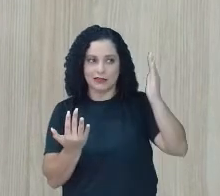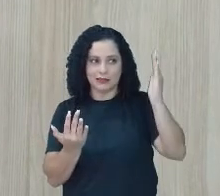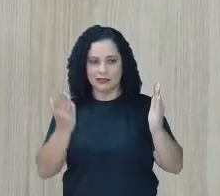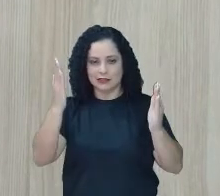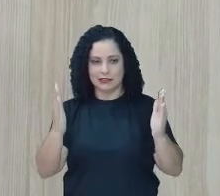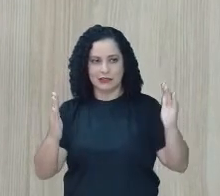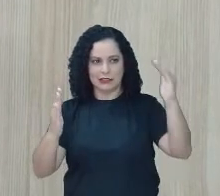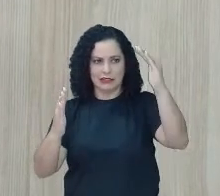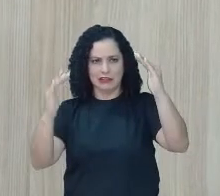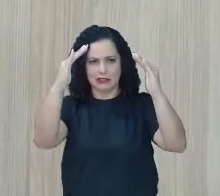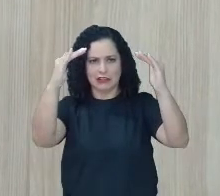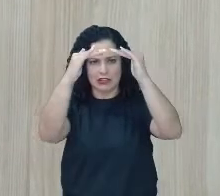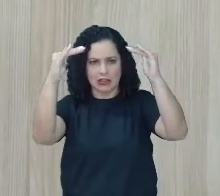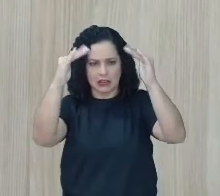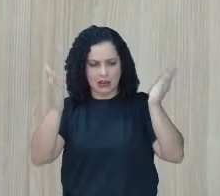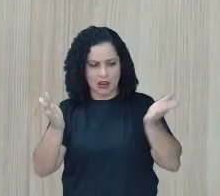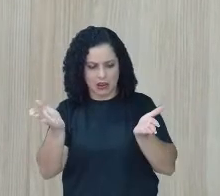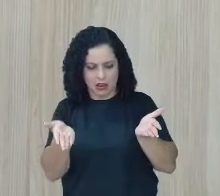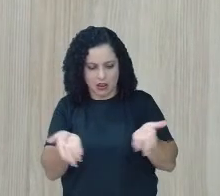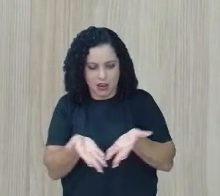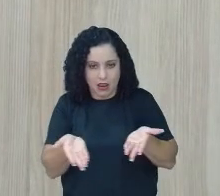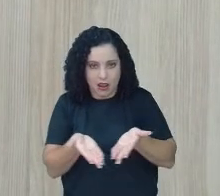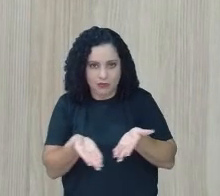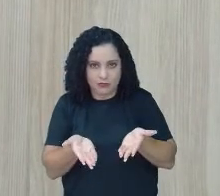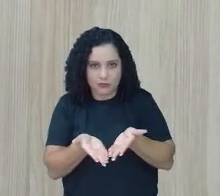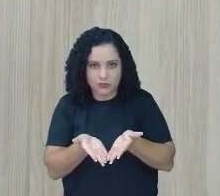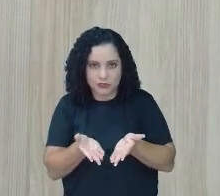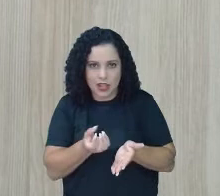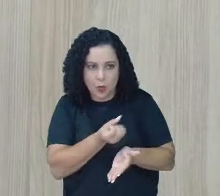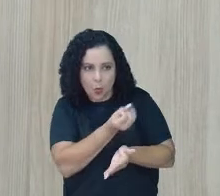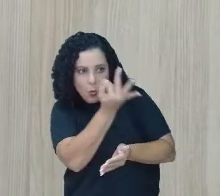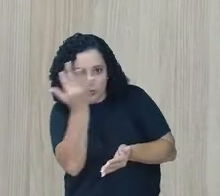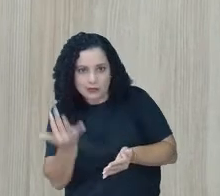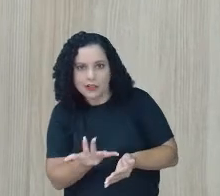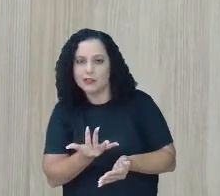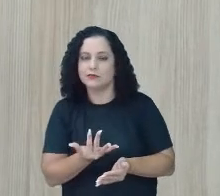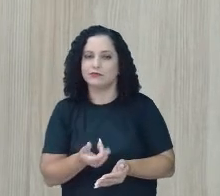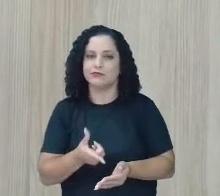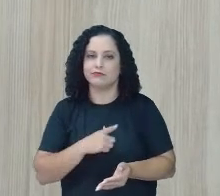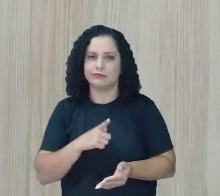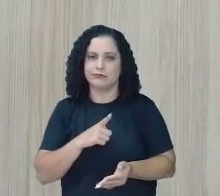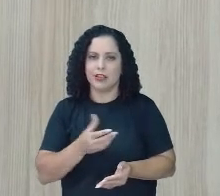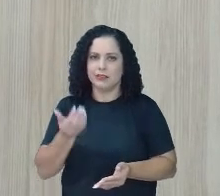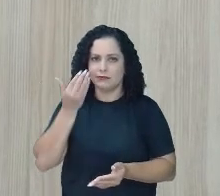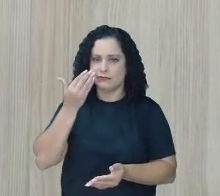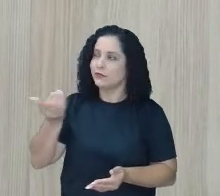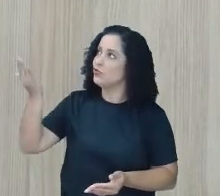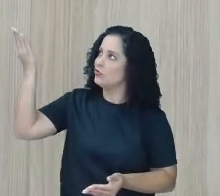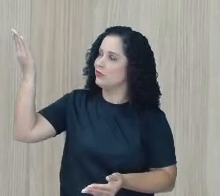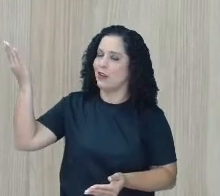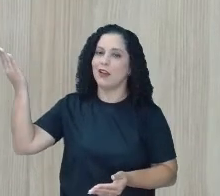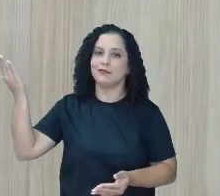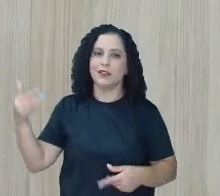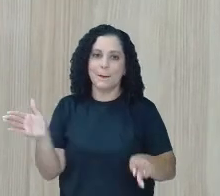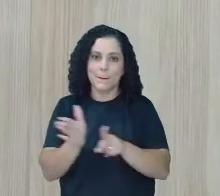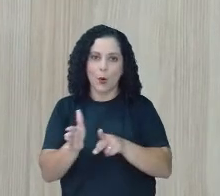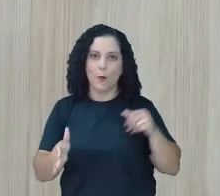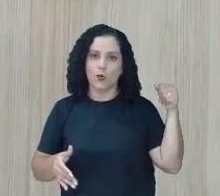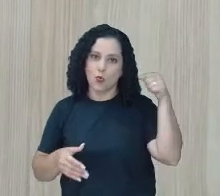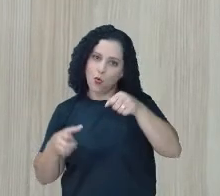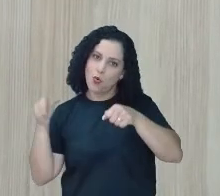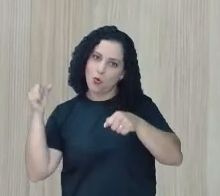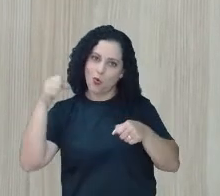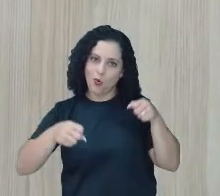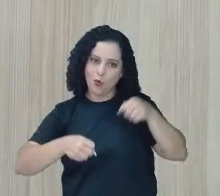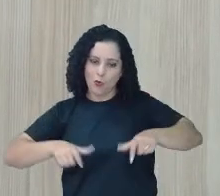lados é a mesma quantidade de ângulos, certo? Então, imagina se você tem um octógono aí do UFC, O quê?